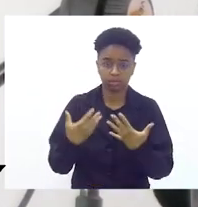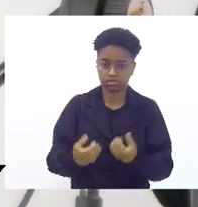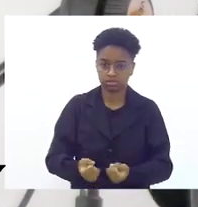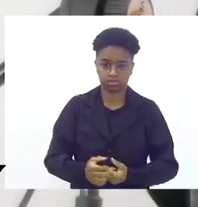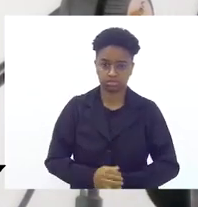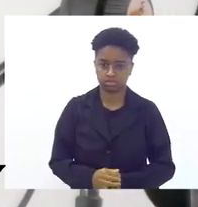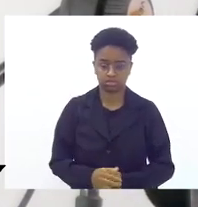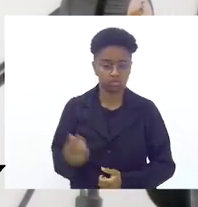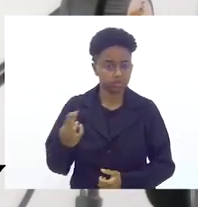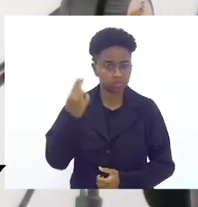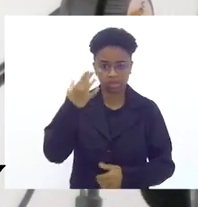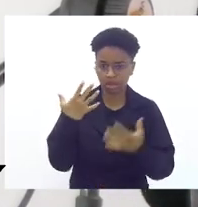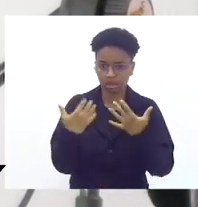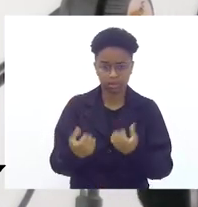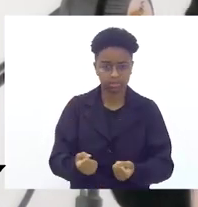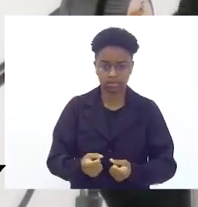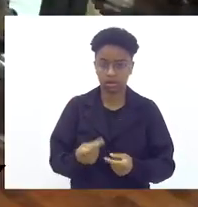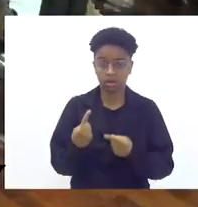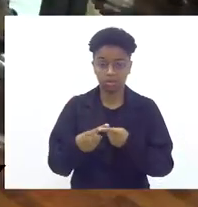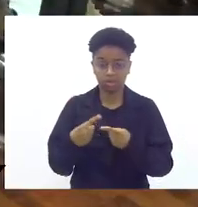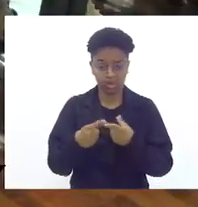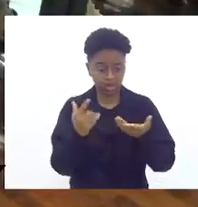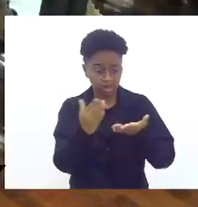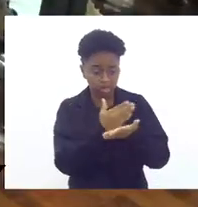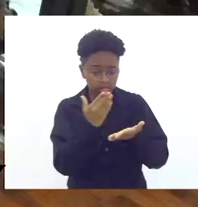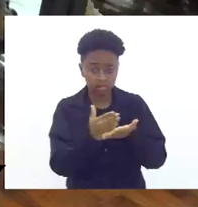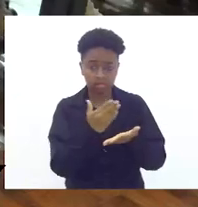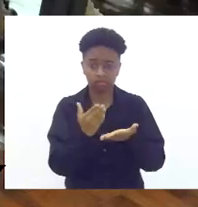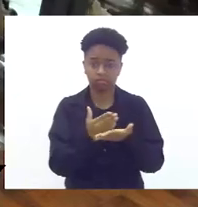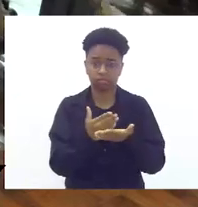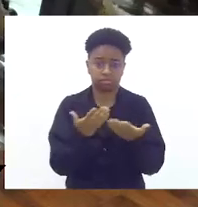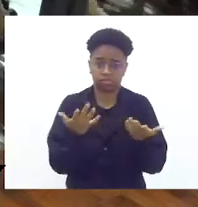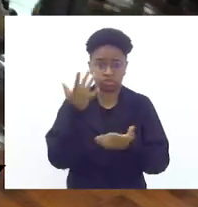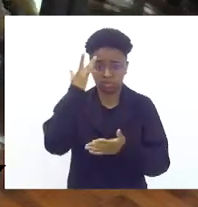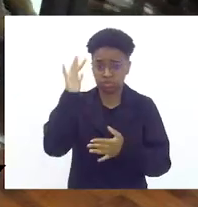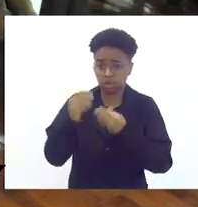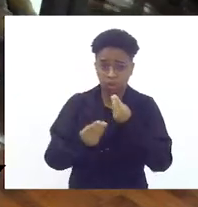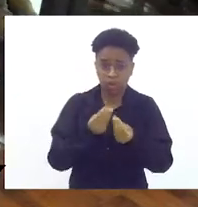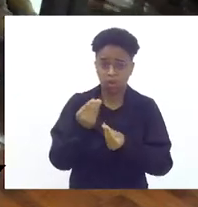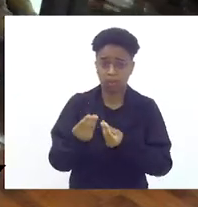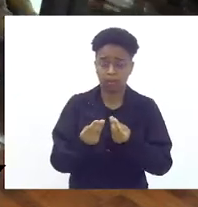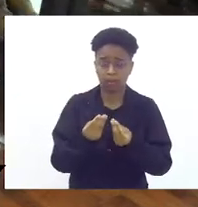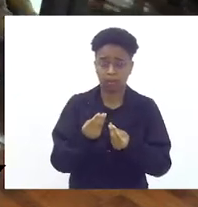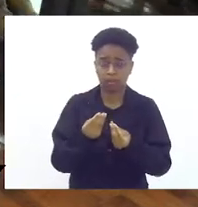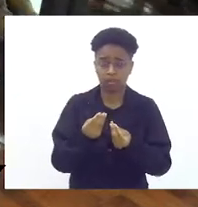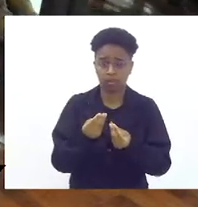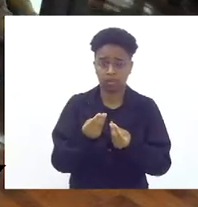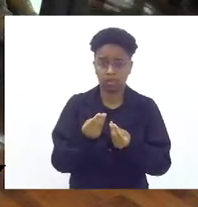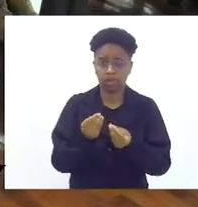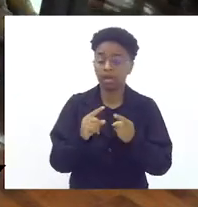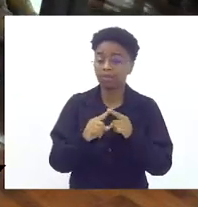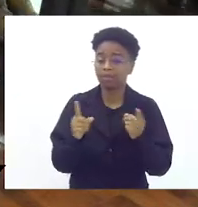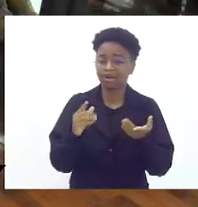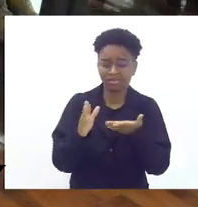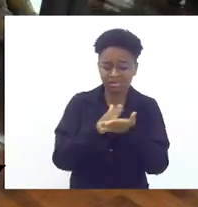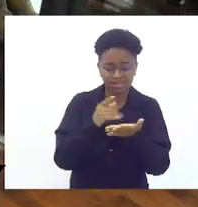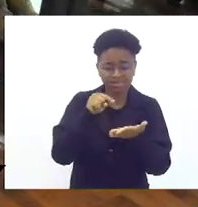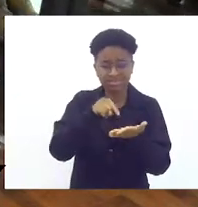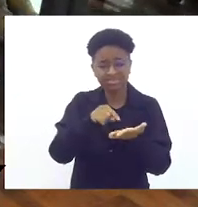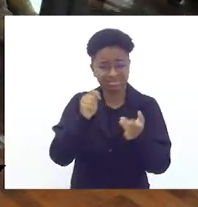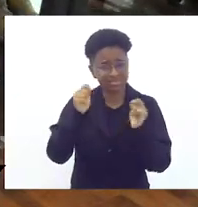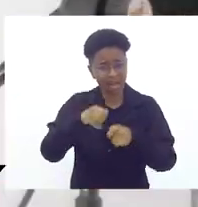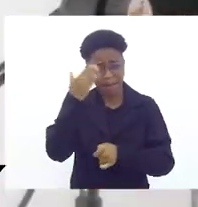não é possível que o álbum o álbum sabe sei lá como seja elemento de prova